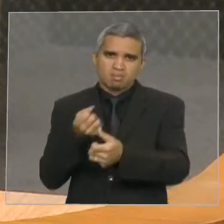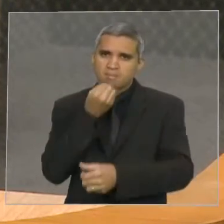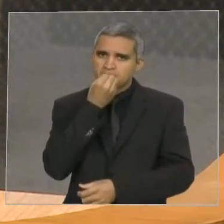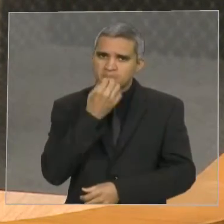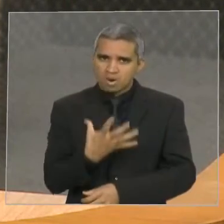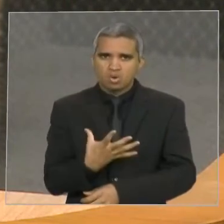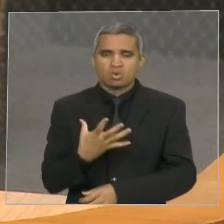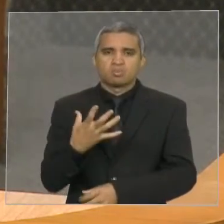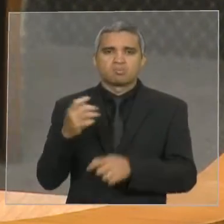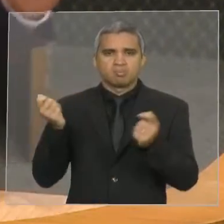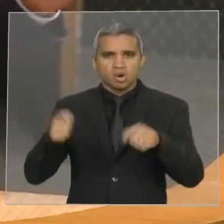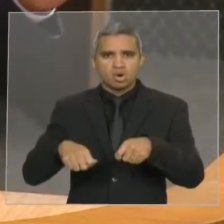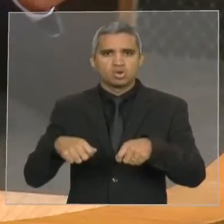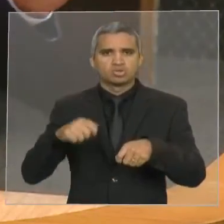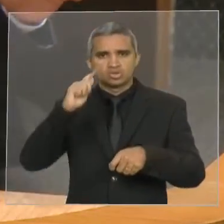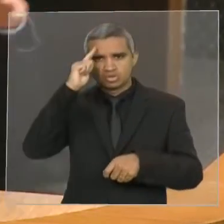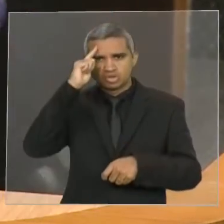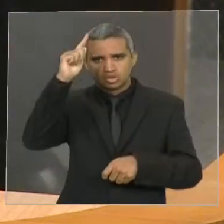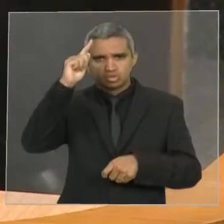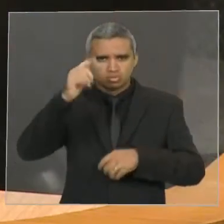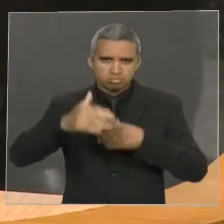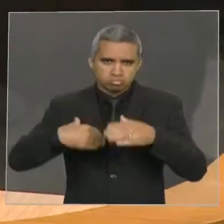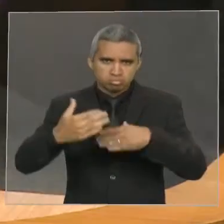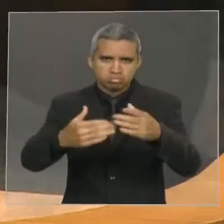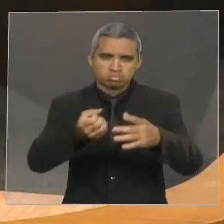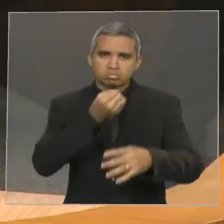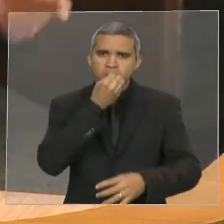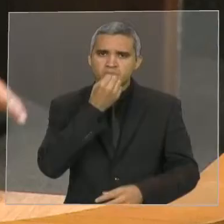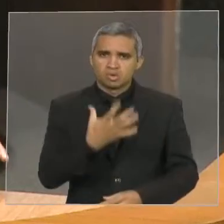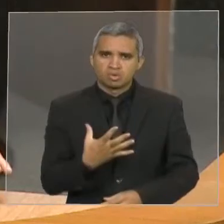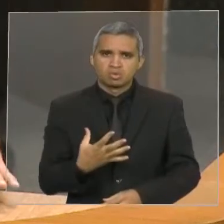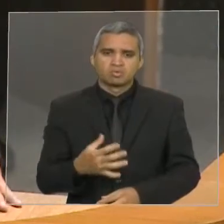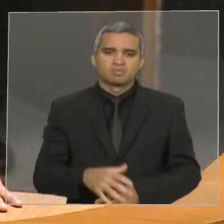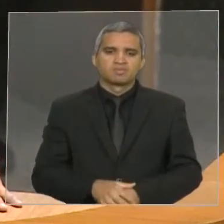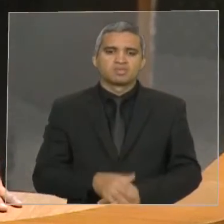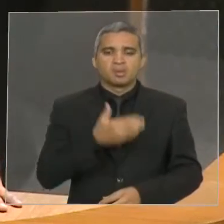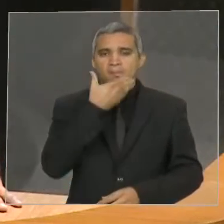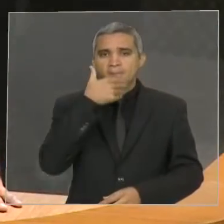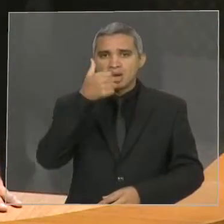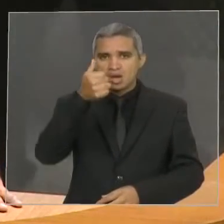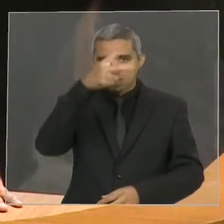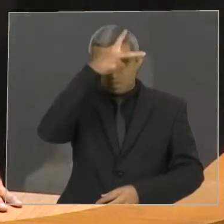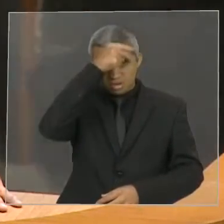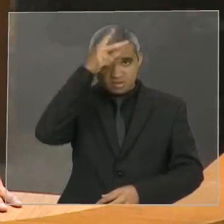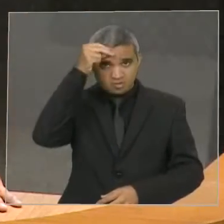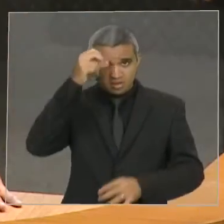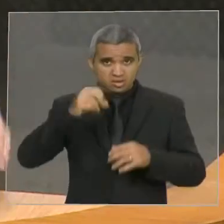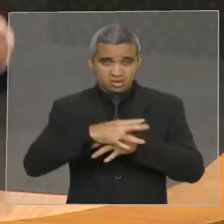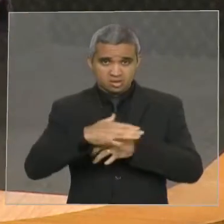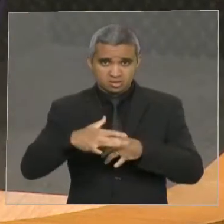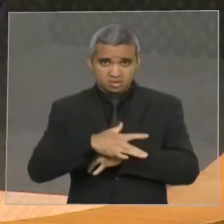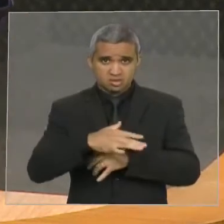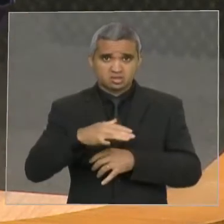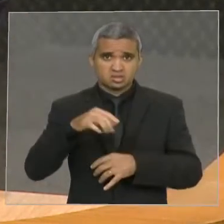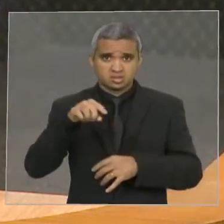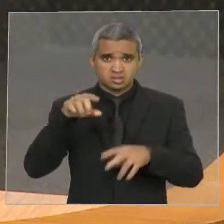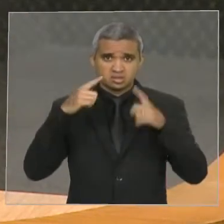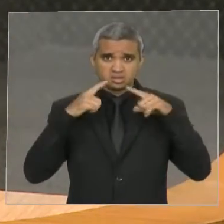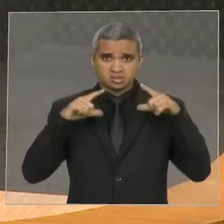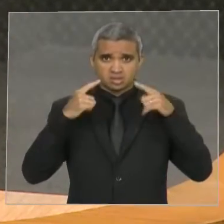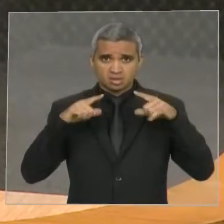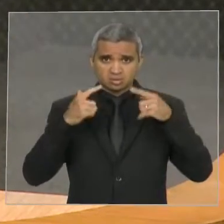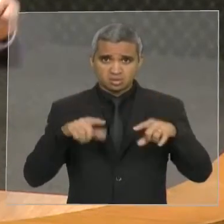uma grande gestão e se torne não só a melhor prefeita da que a cidade de Santa Luzia já teve, mas